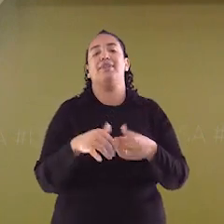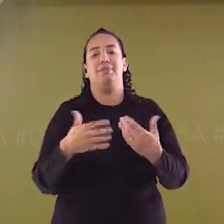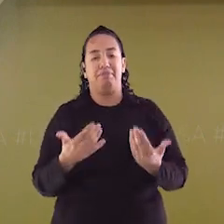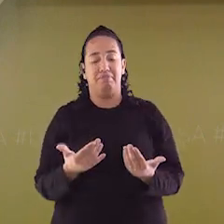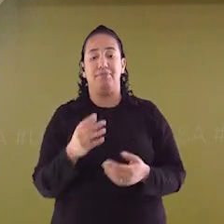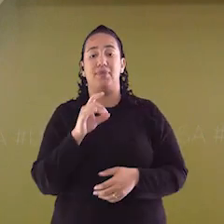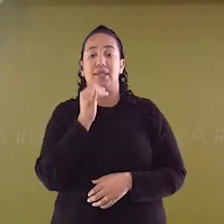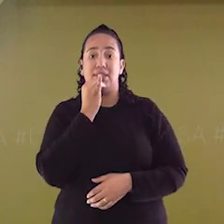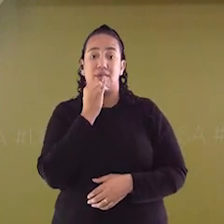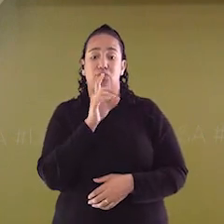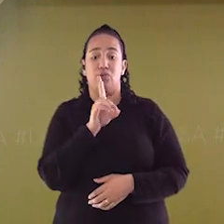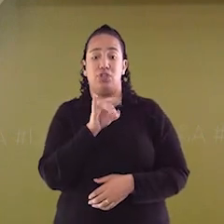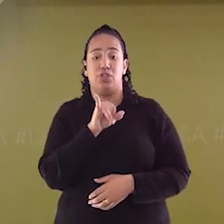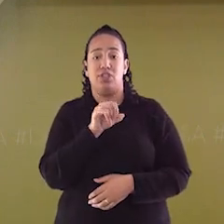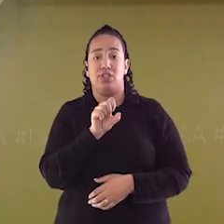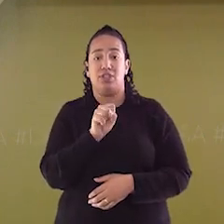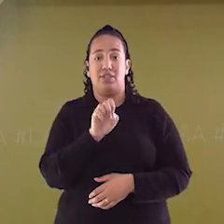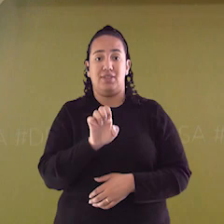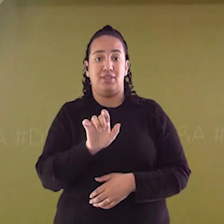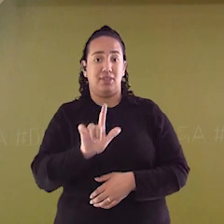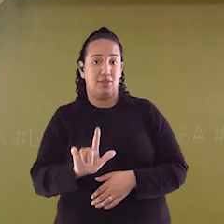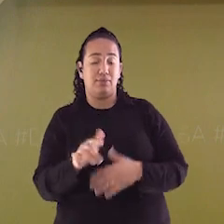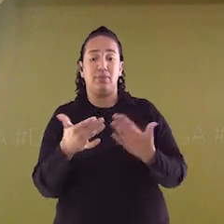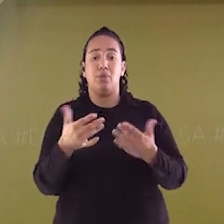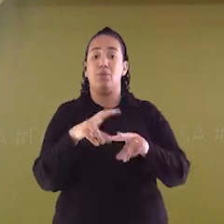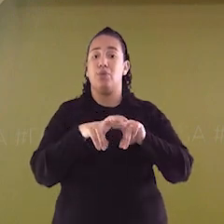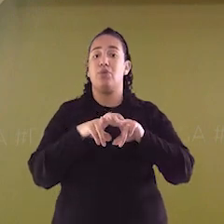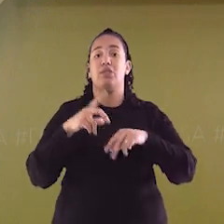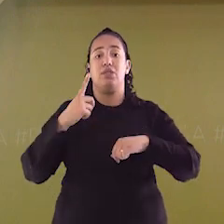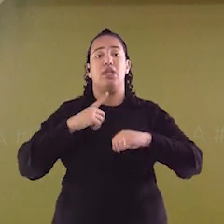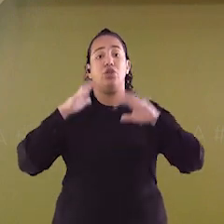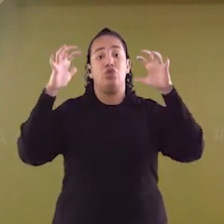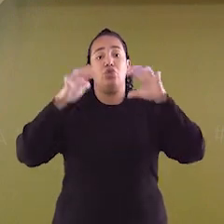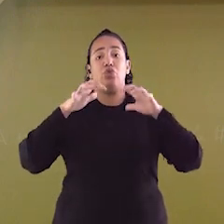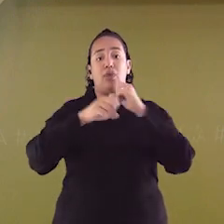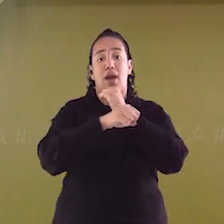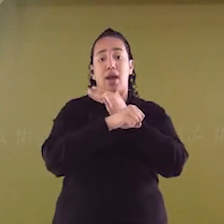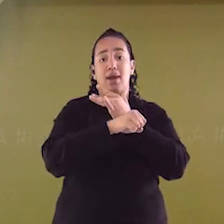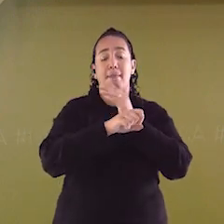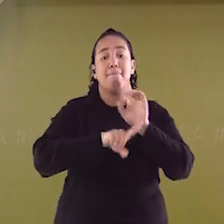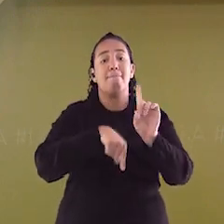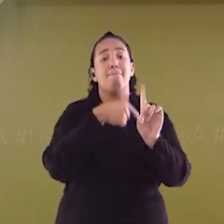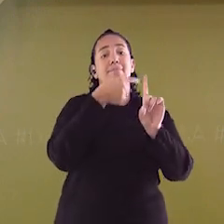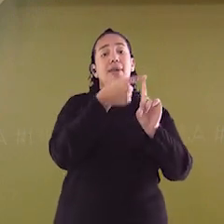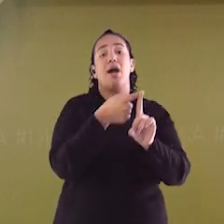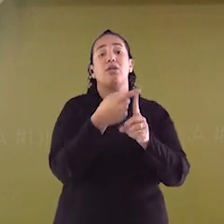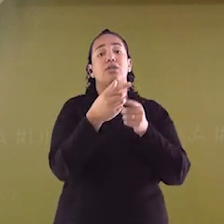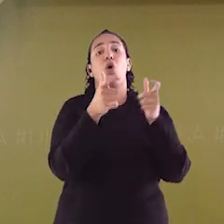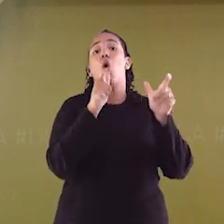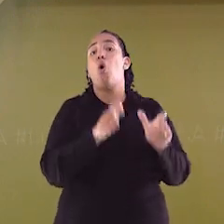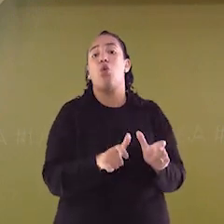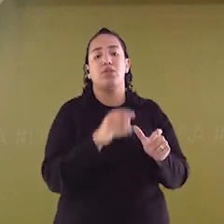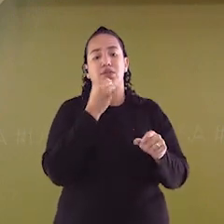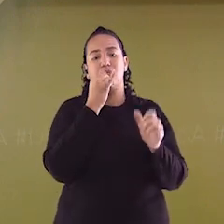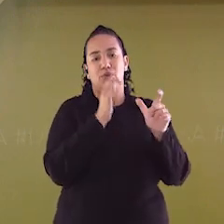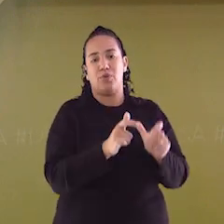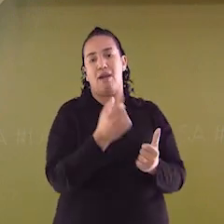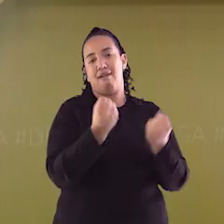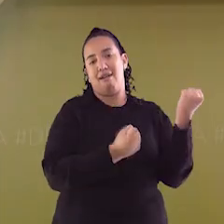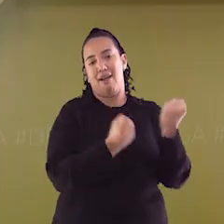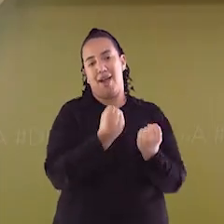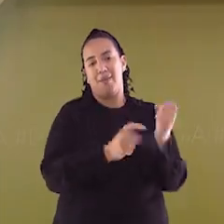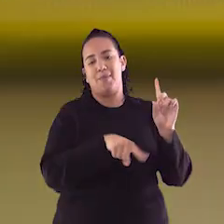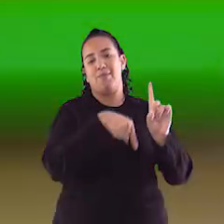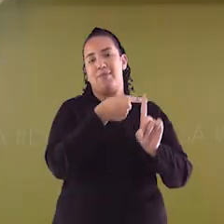óleo diesel. Então, é por isso que tem mais chuva ácida em lugares que tem muito carro e muita